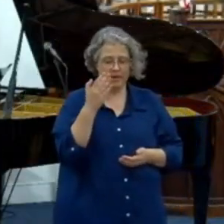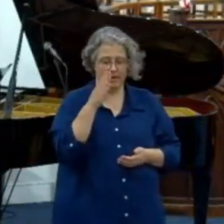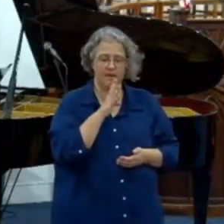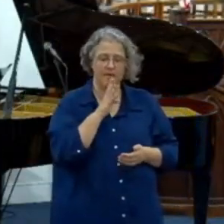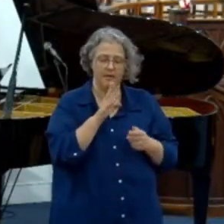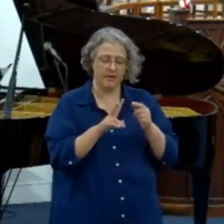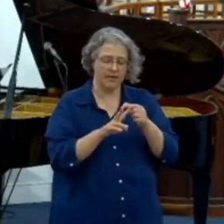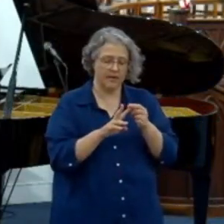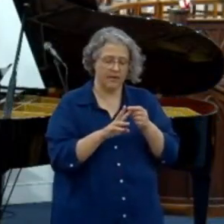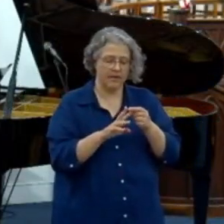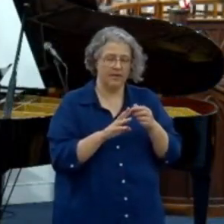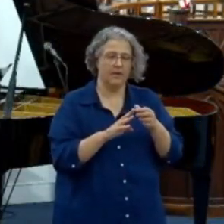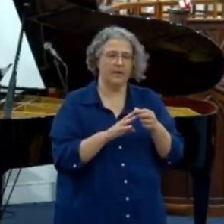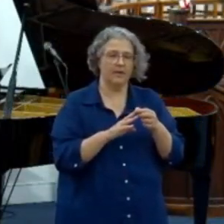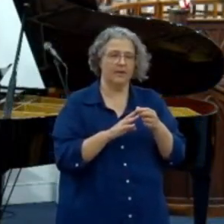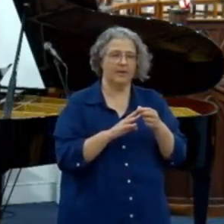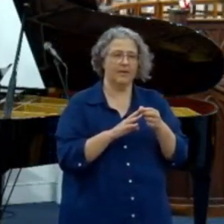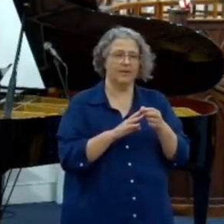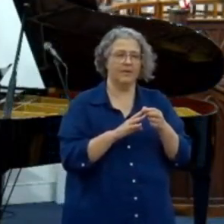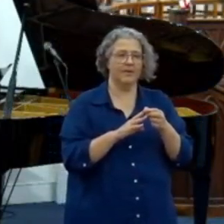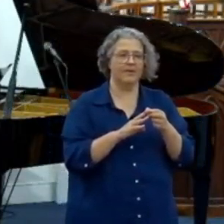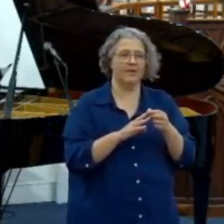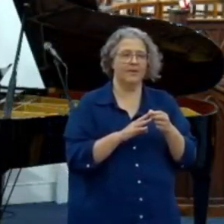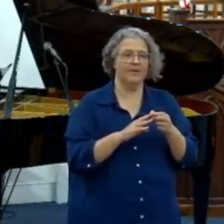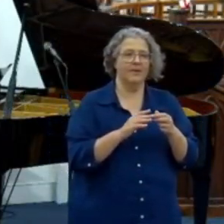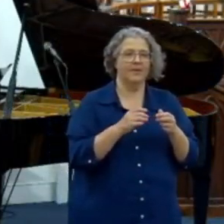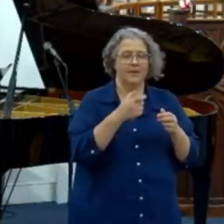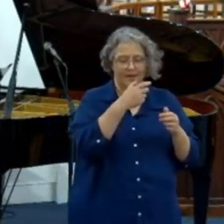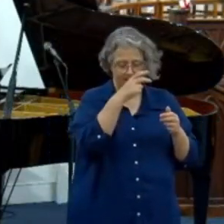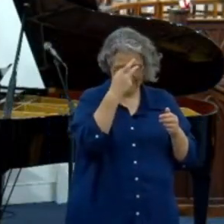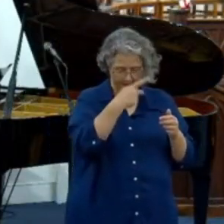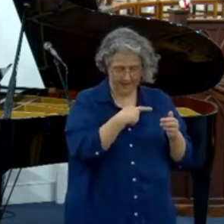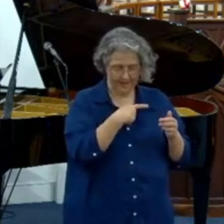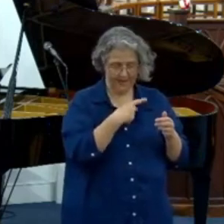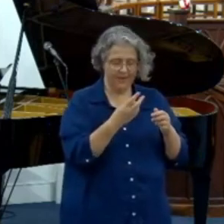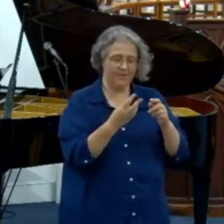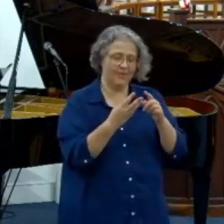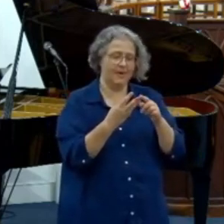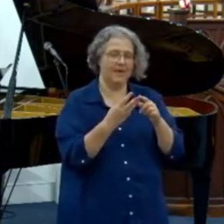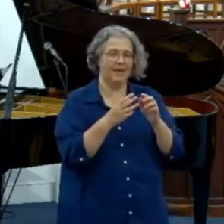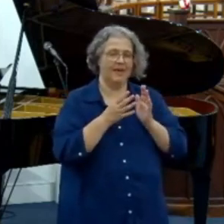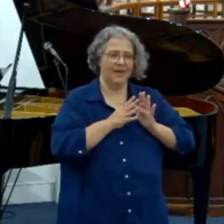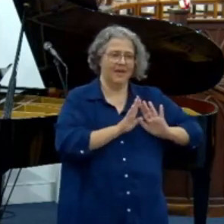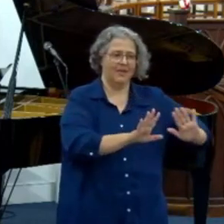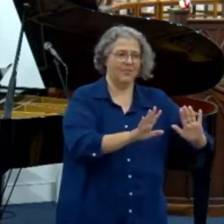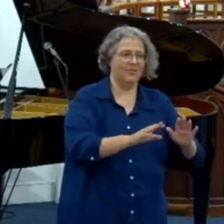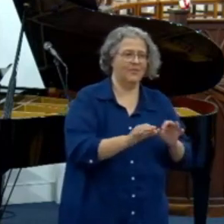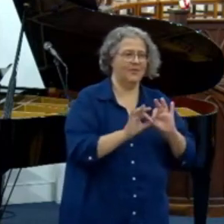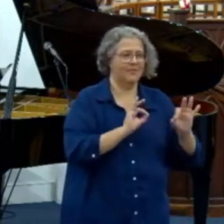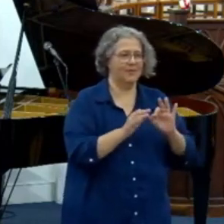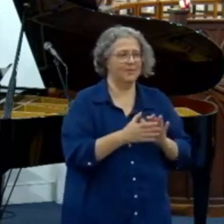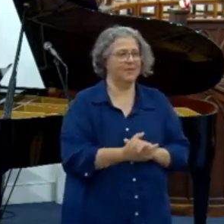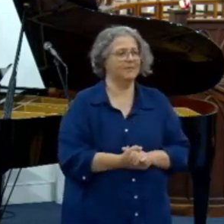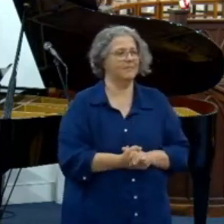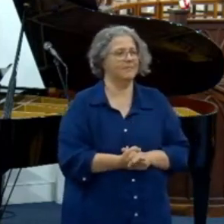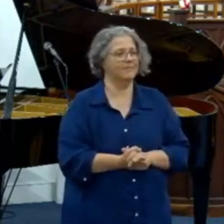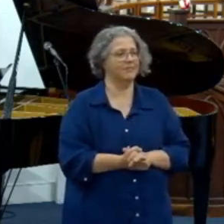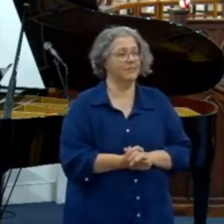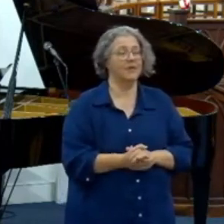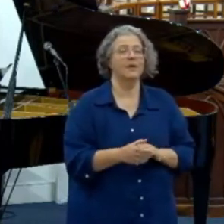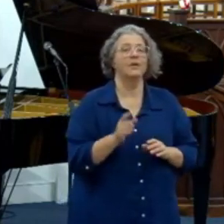compreensão, exame, renúncia e preparação. Mas para quê? Olhando para o texto, do que